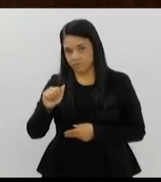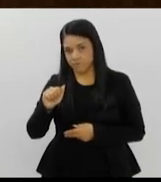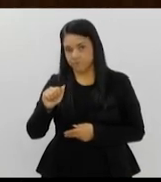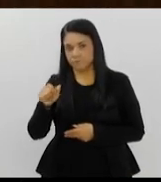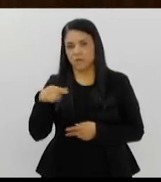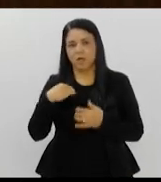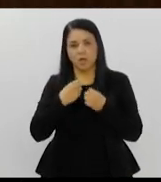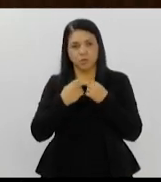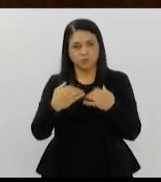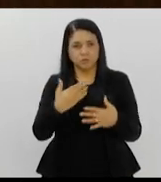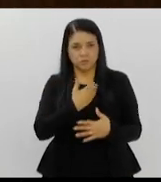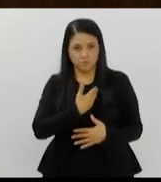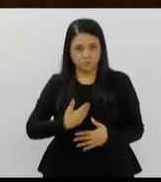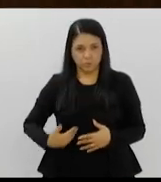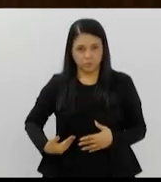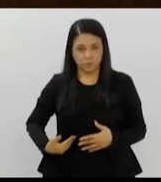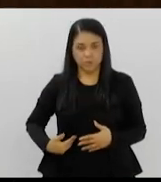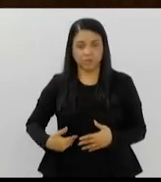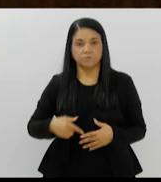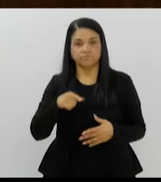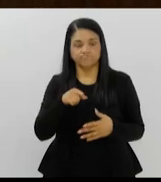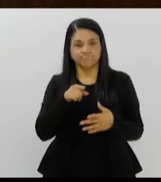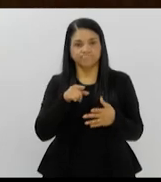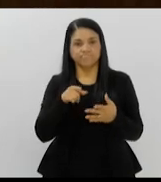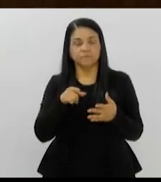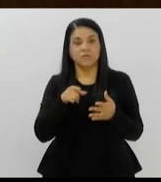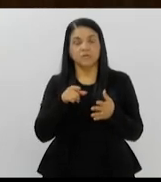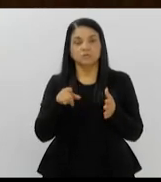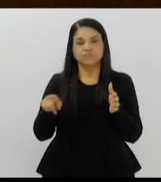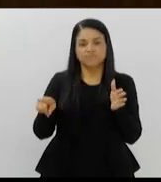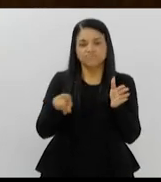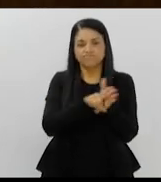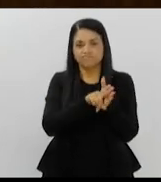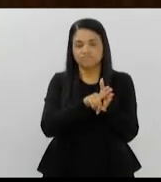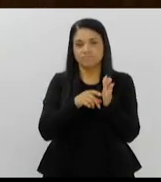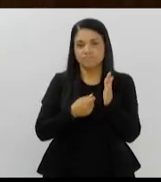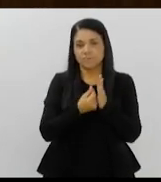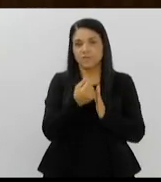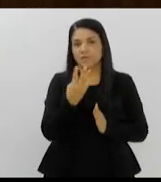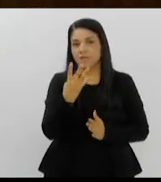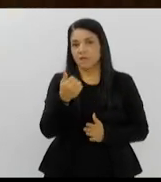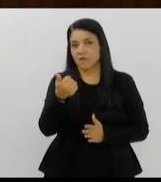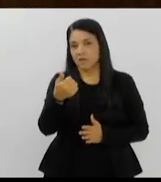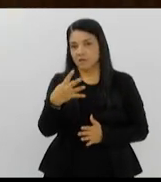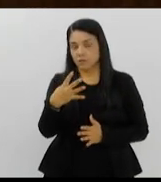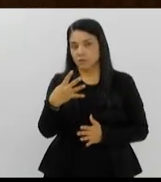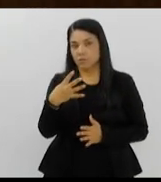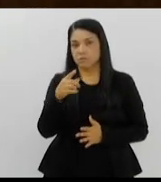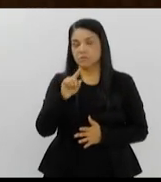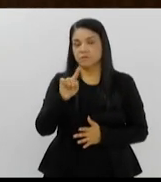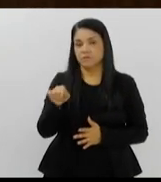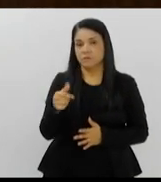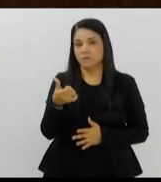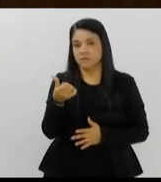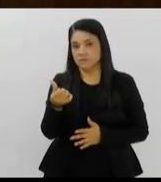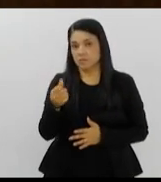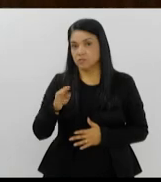audiência pública, traz um rombo para o ano que vem de 14,6 bilhões de